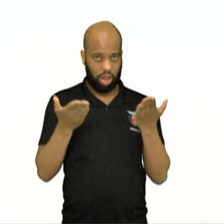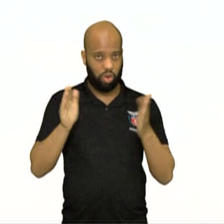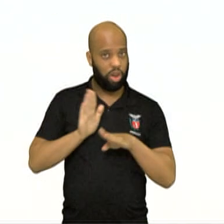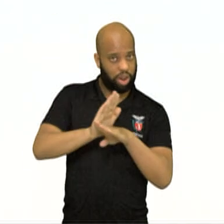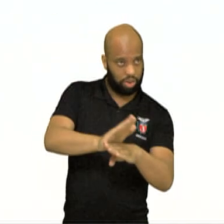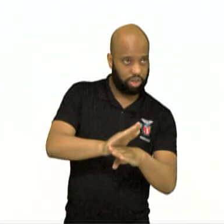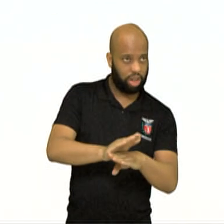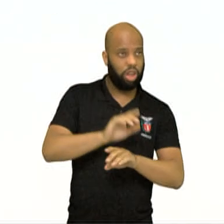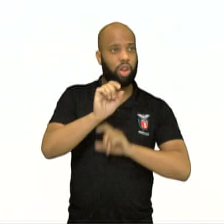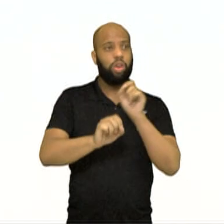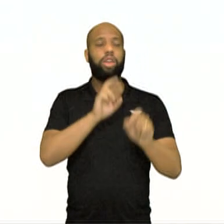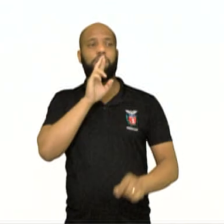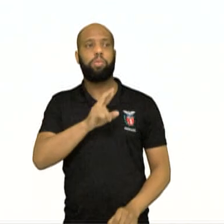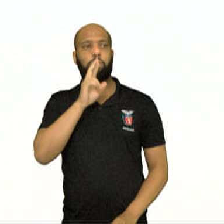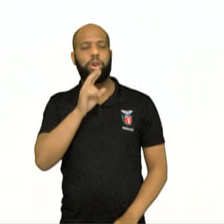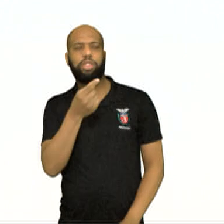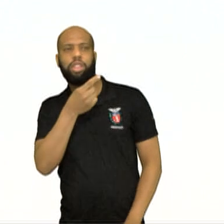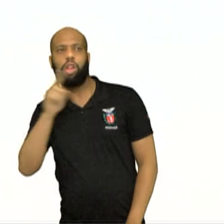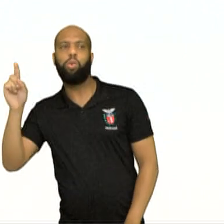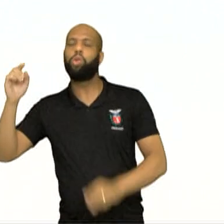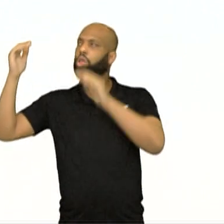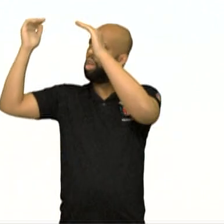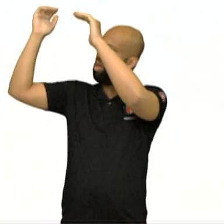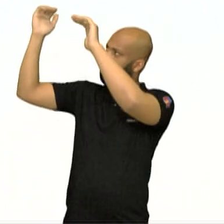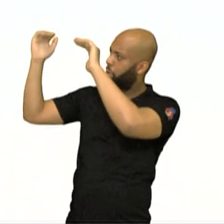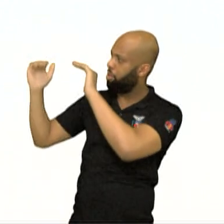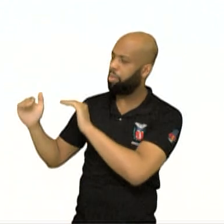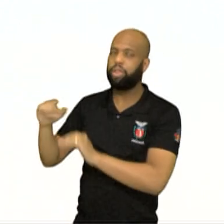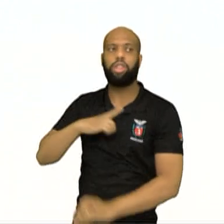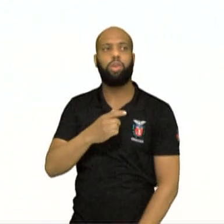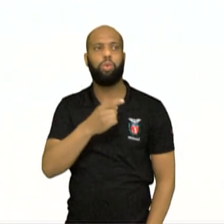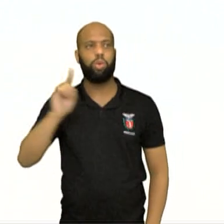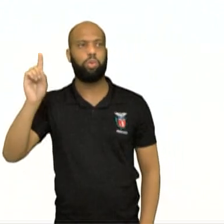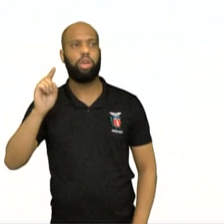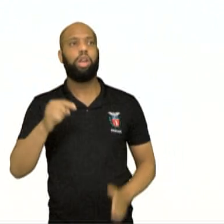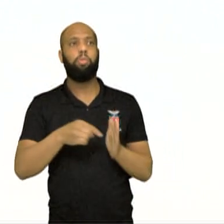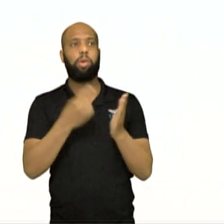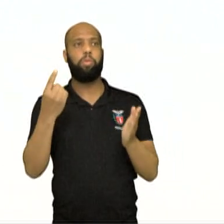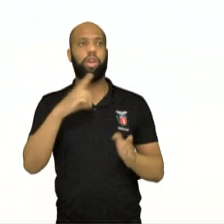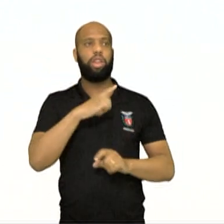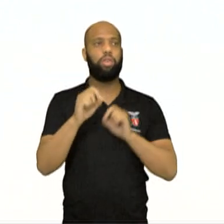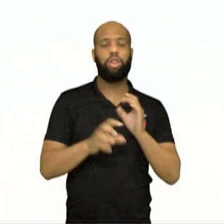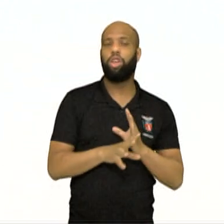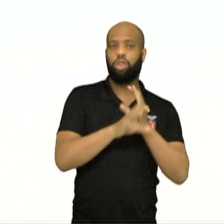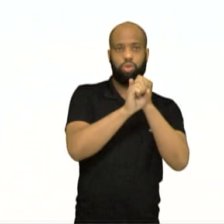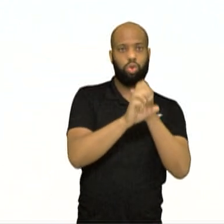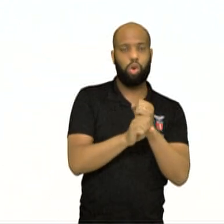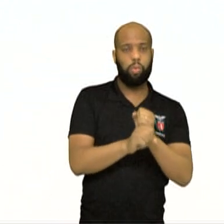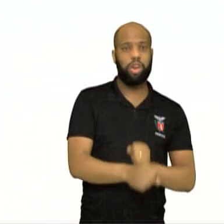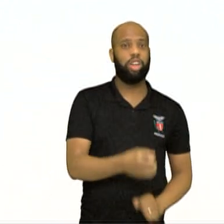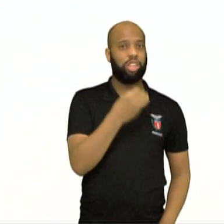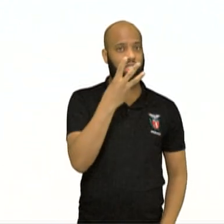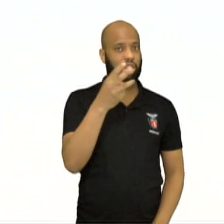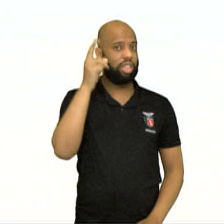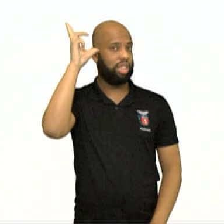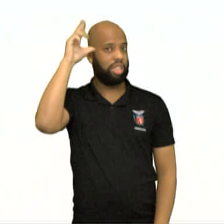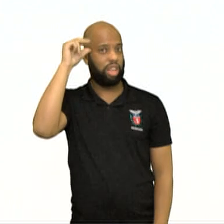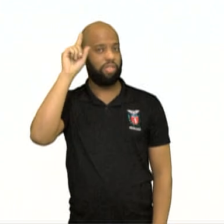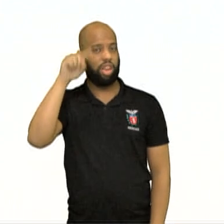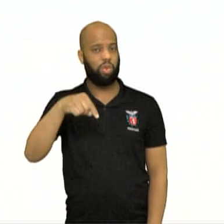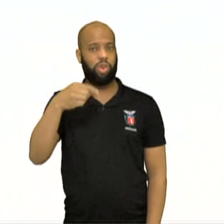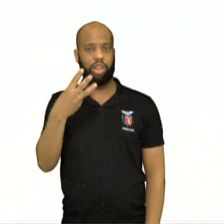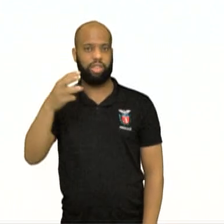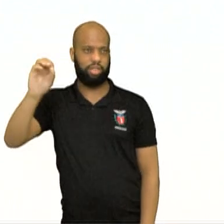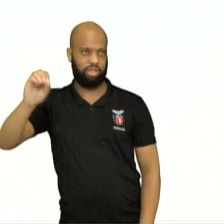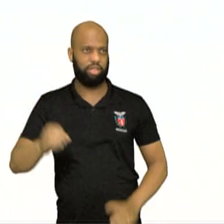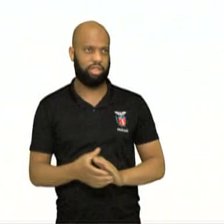ajudá-la? Qual o resultado da última operação? Então, aqui no final. Primeira linha, a soma de 3 cavalos é igual a 30. Lembra que a